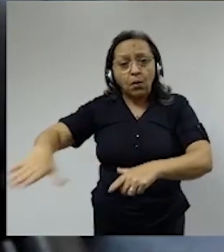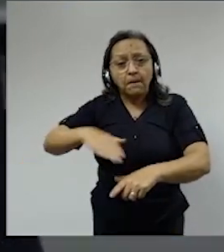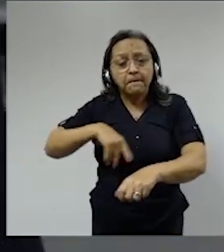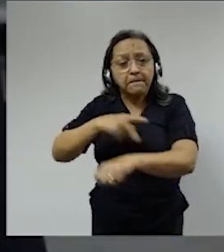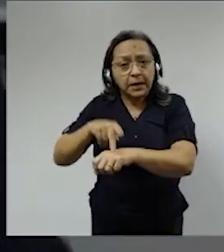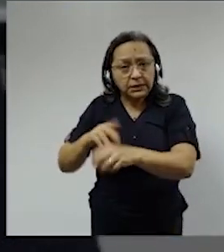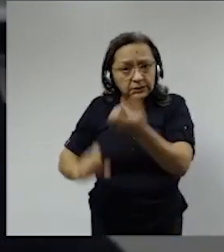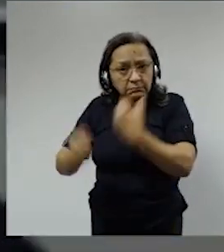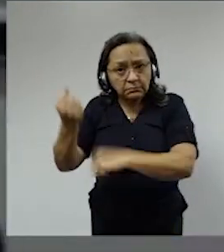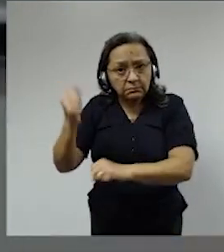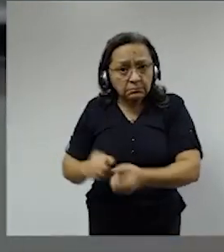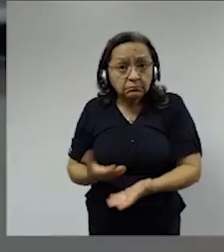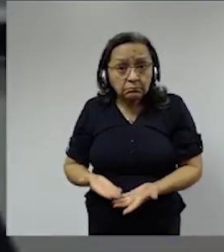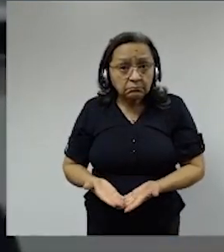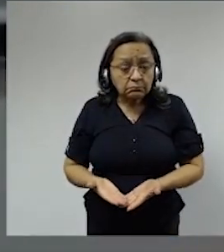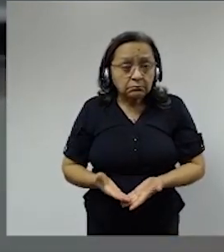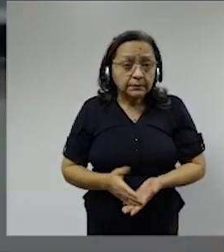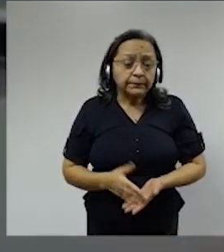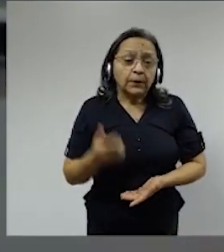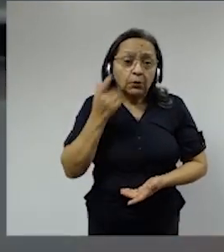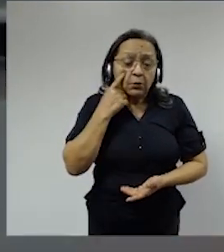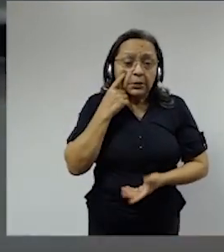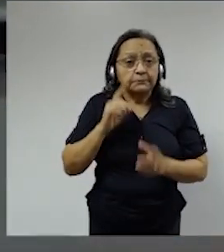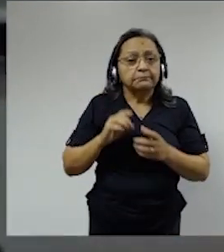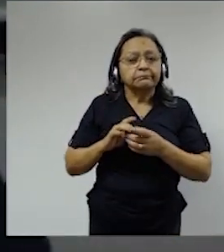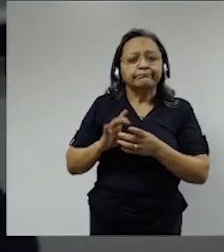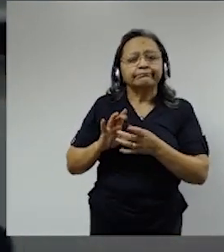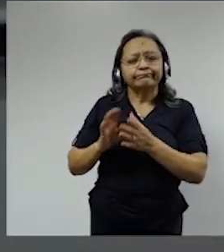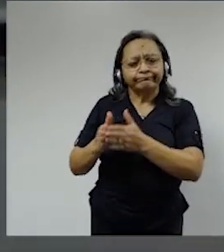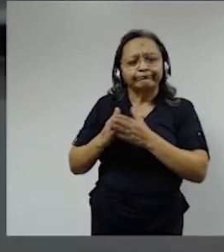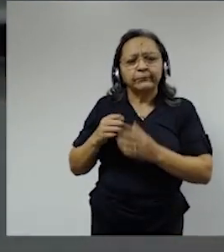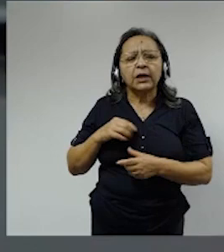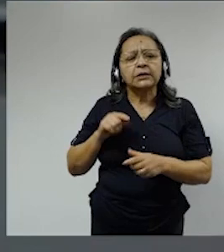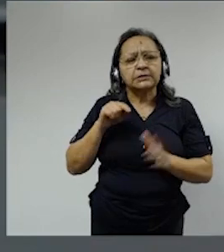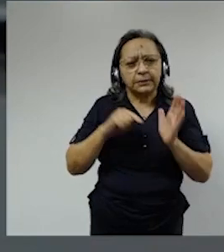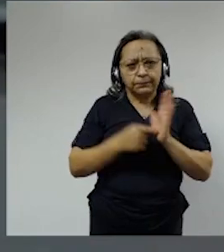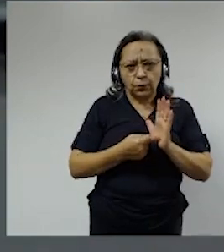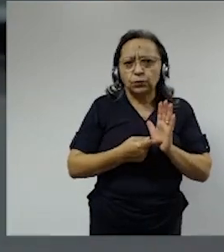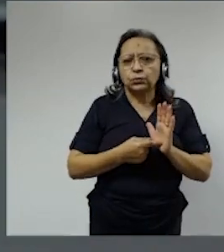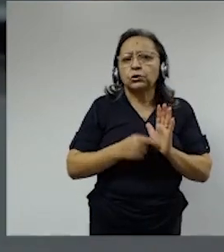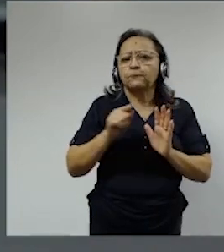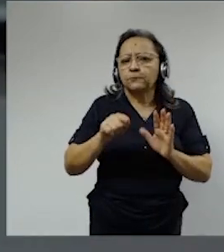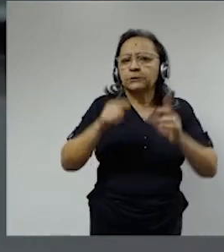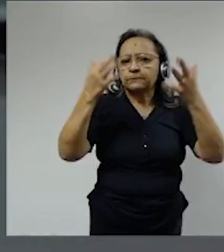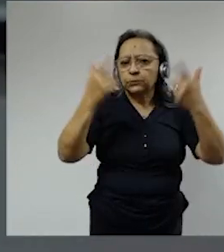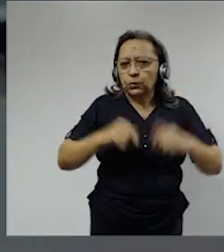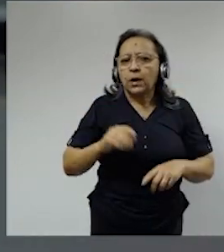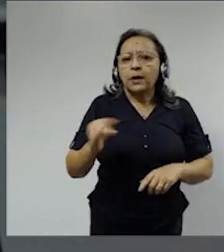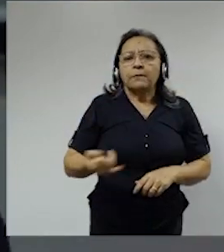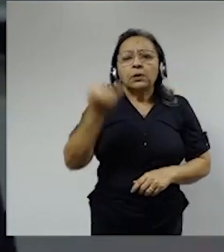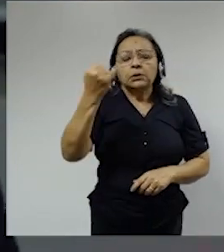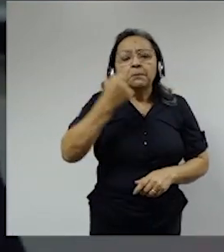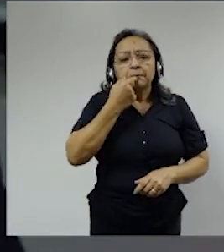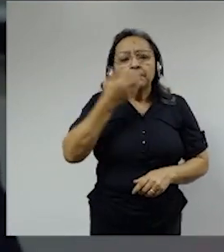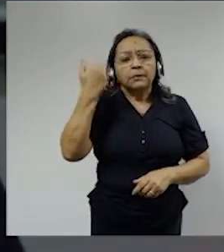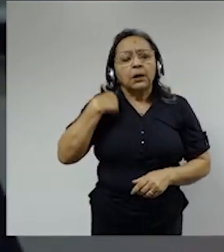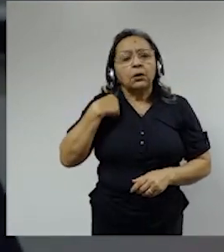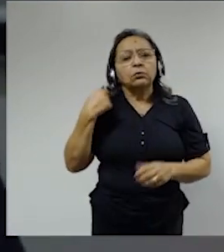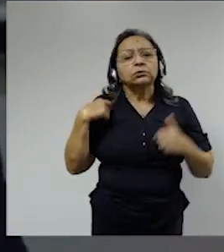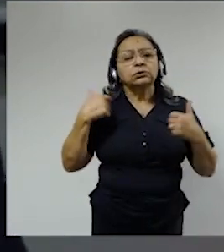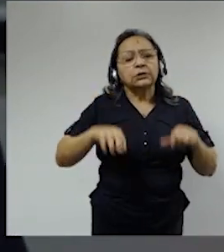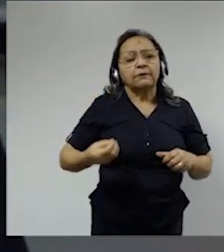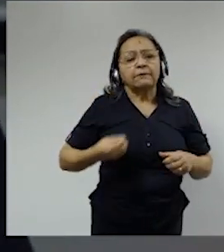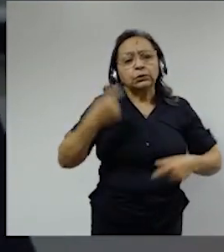Wanda, se você me permite, eu começo. Esse ponto que você falou é super importante e, recentemente, eu participei de um debate na